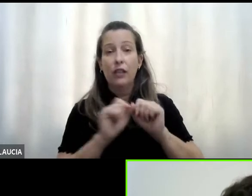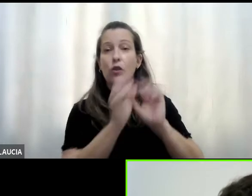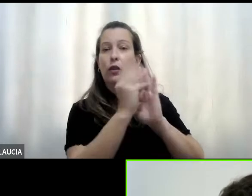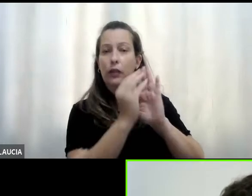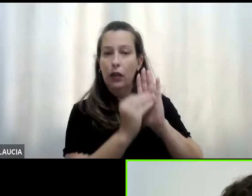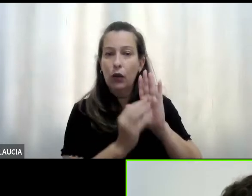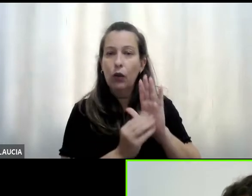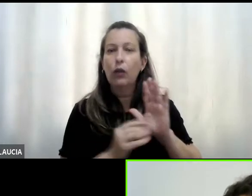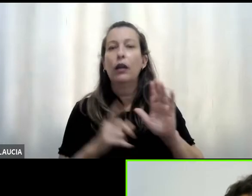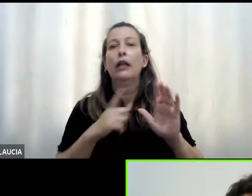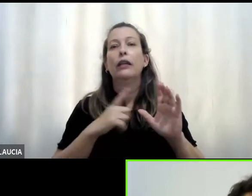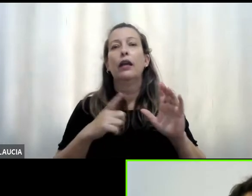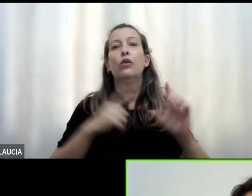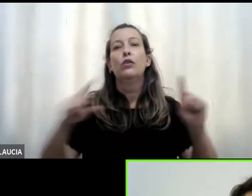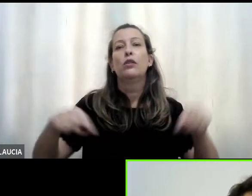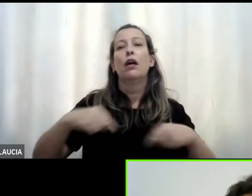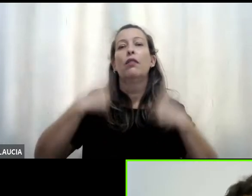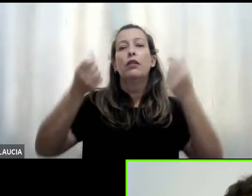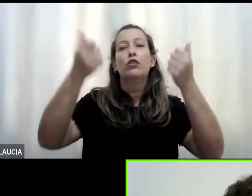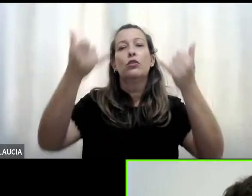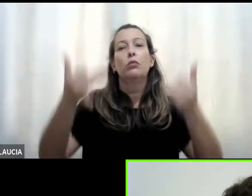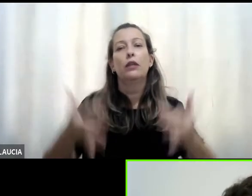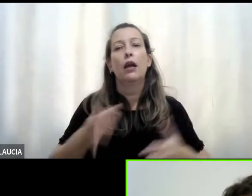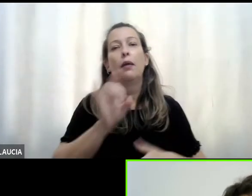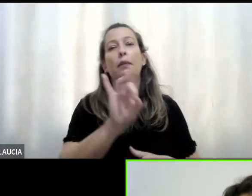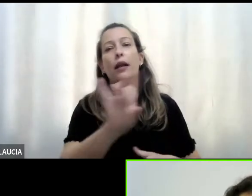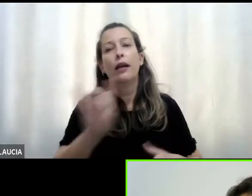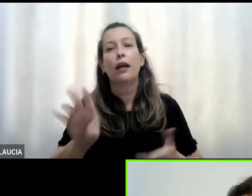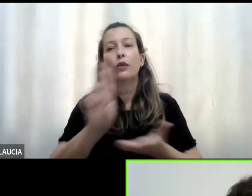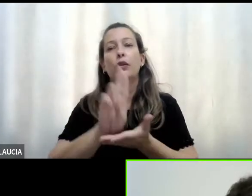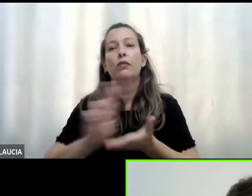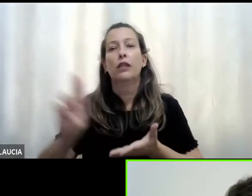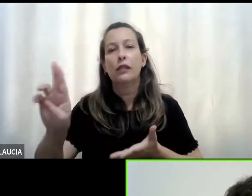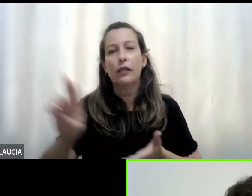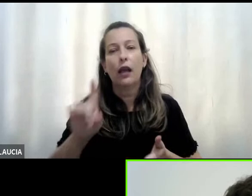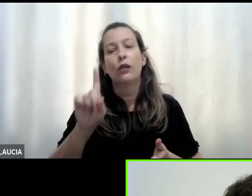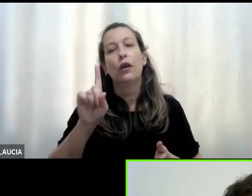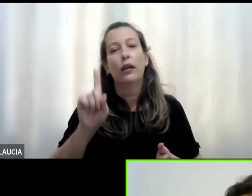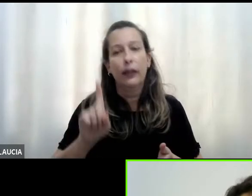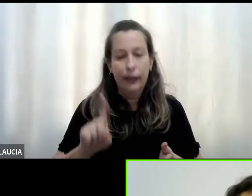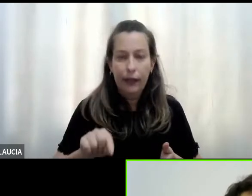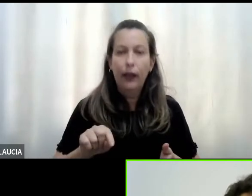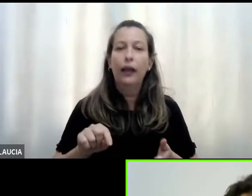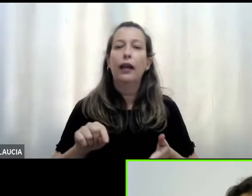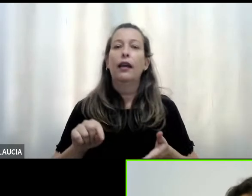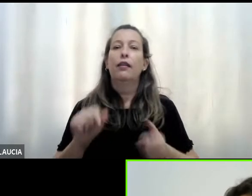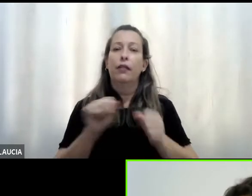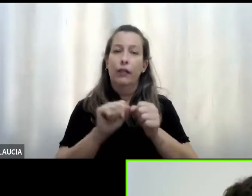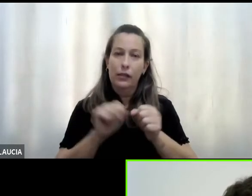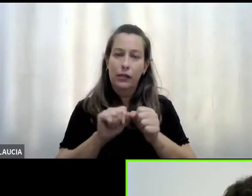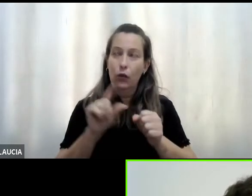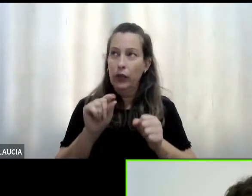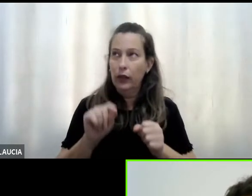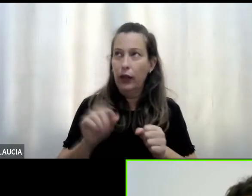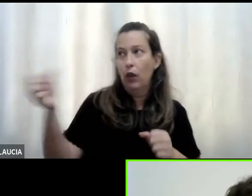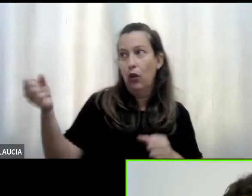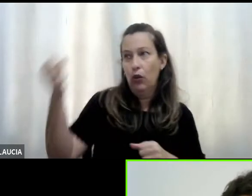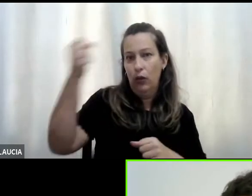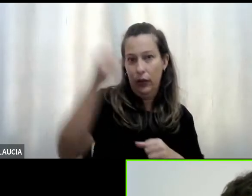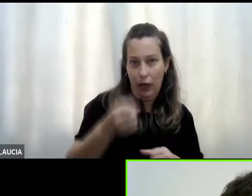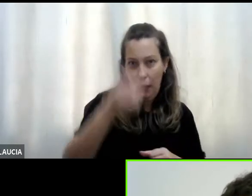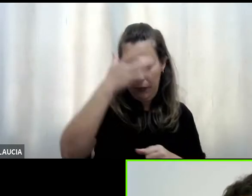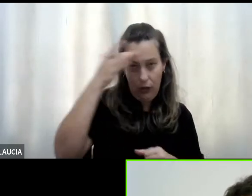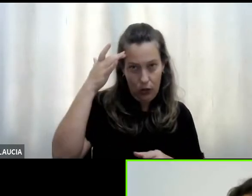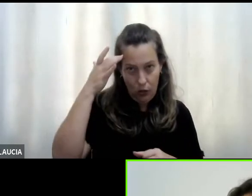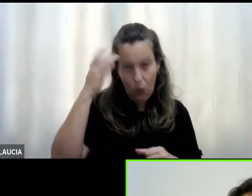para cada universidade, que é quando colocar alguém falando uma coisa que não se entende, que explique. Se for colocar uma cartela, que leia